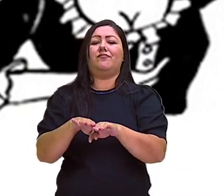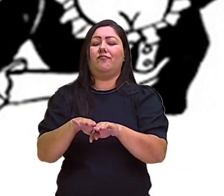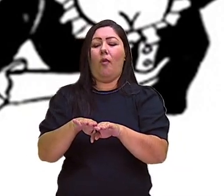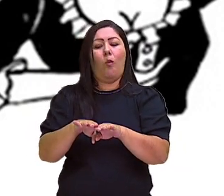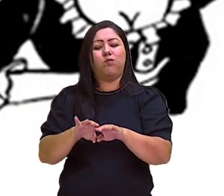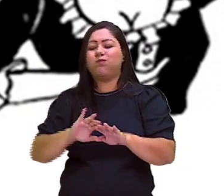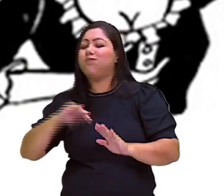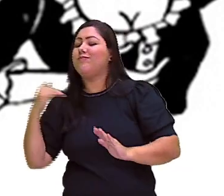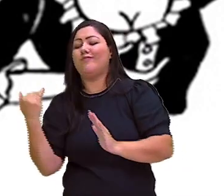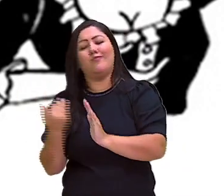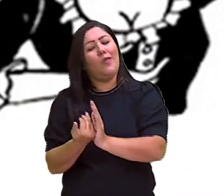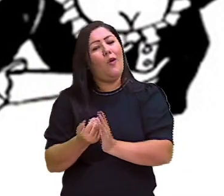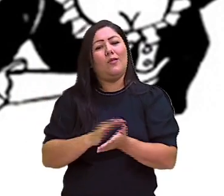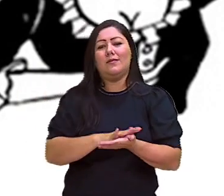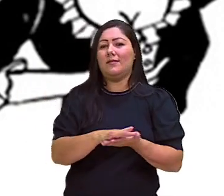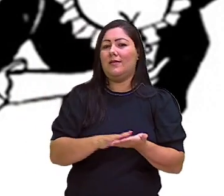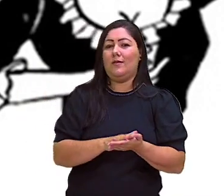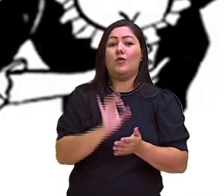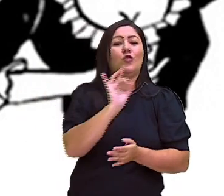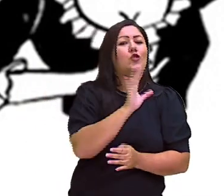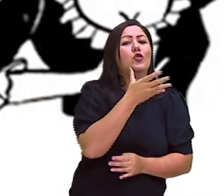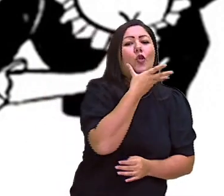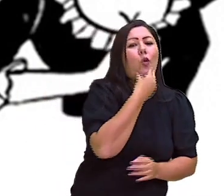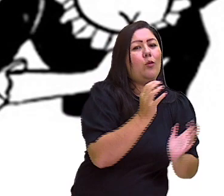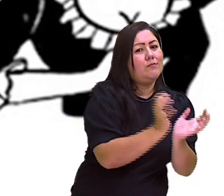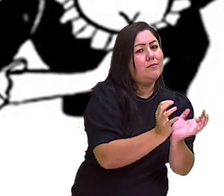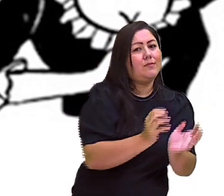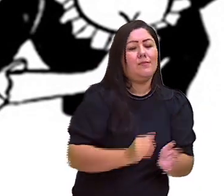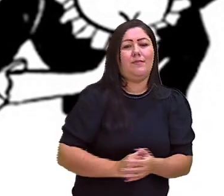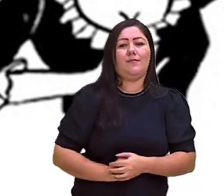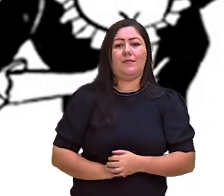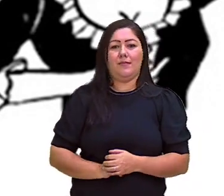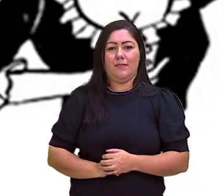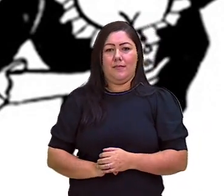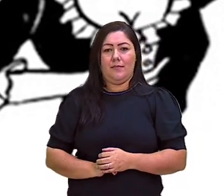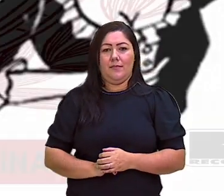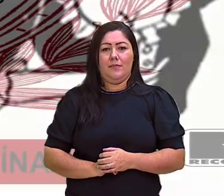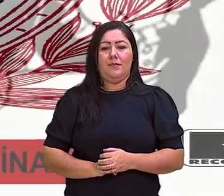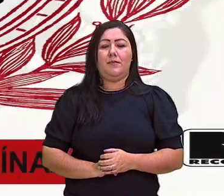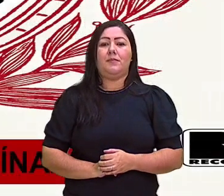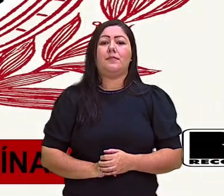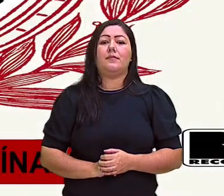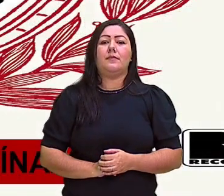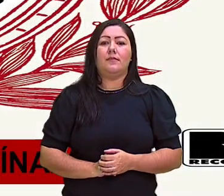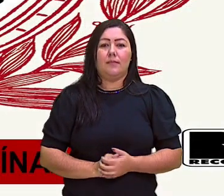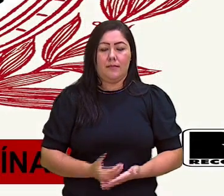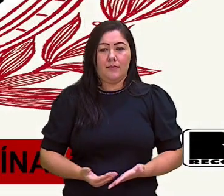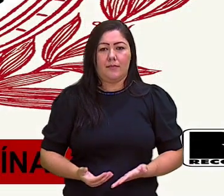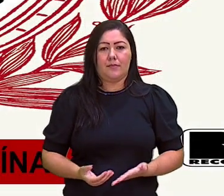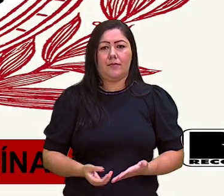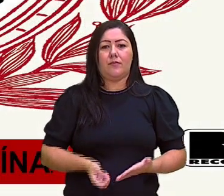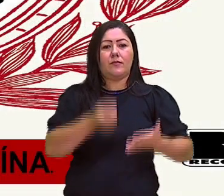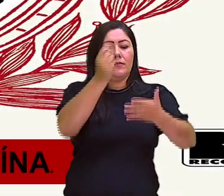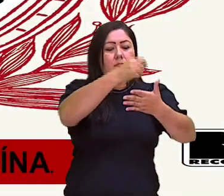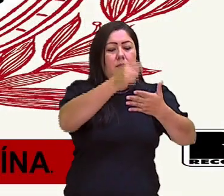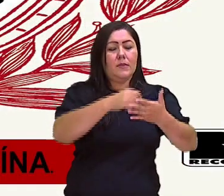todos, somente aos homens. A declaração de Olympe foi